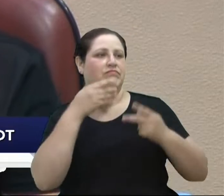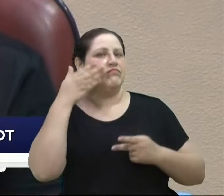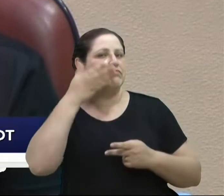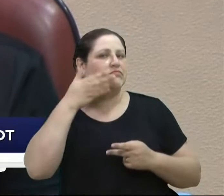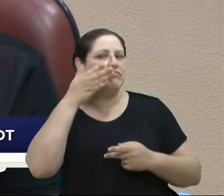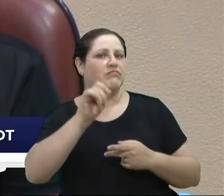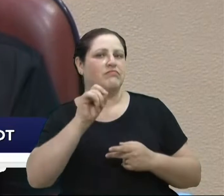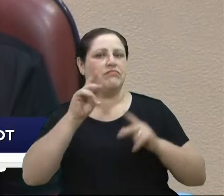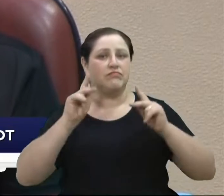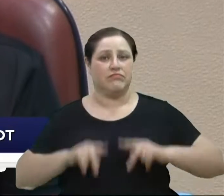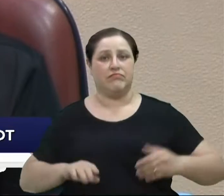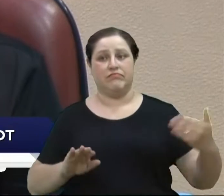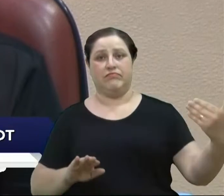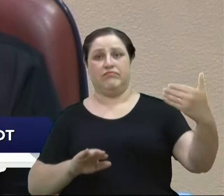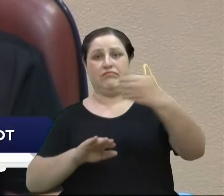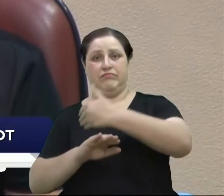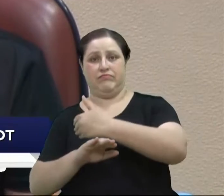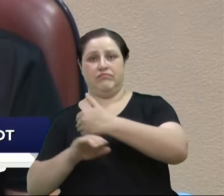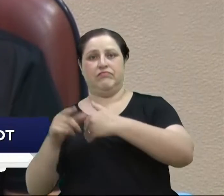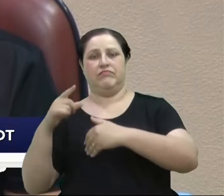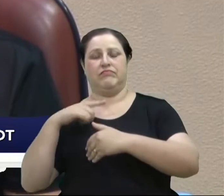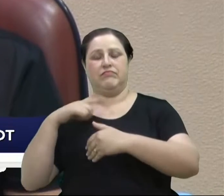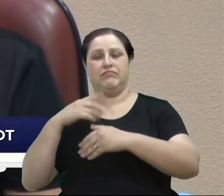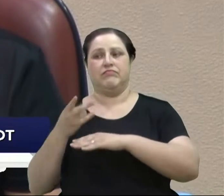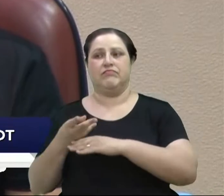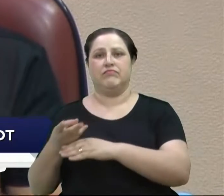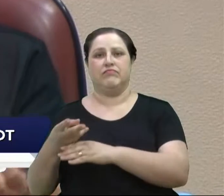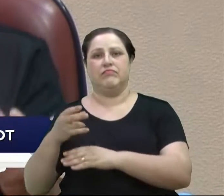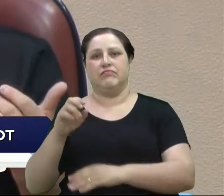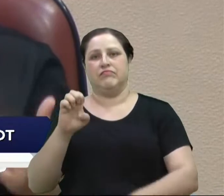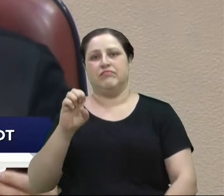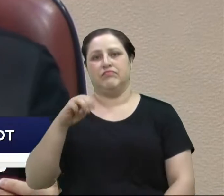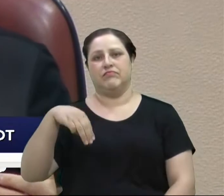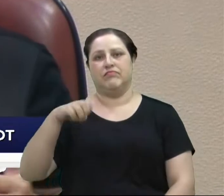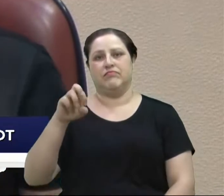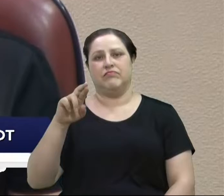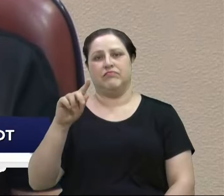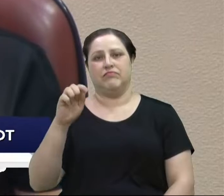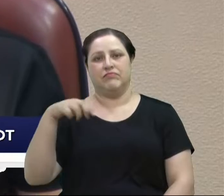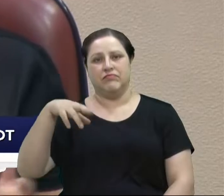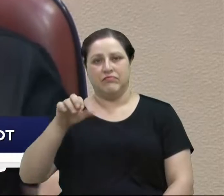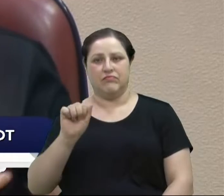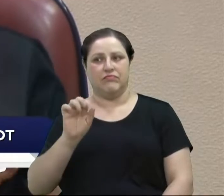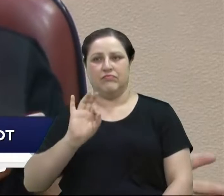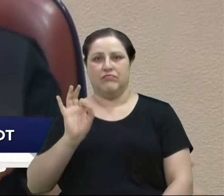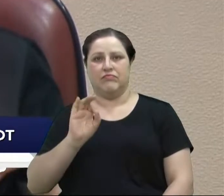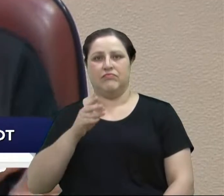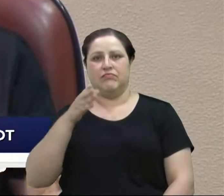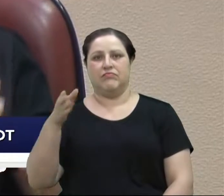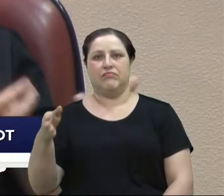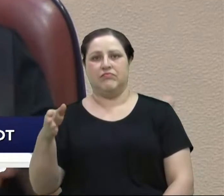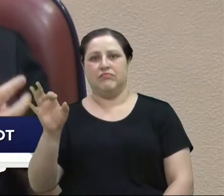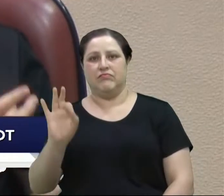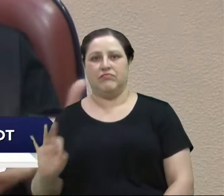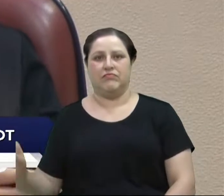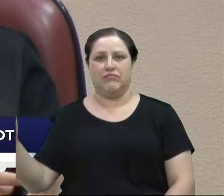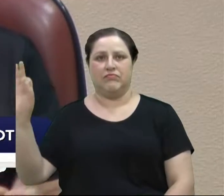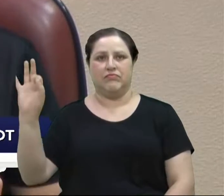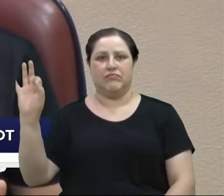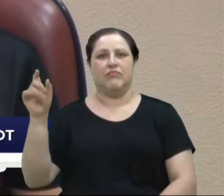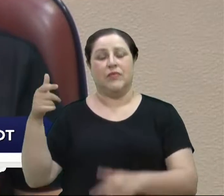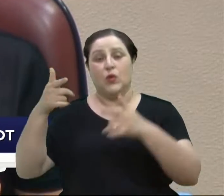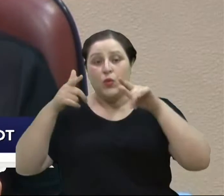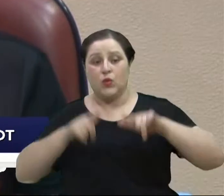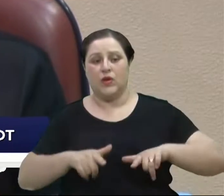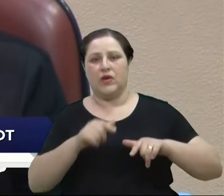estão buscando a emergência do hospital ao invés de buscar o ciclo, né, lá inicial, lá no atendimento